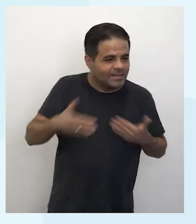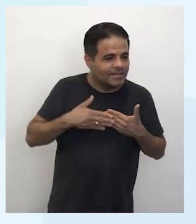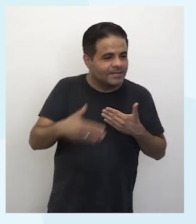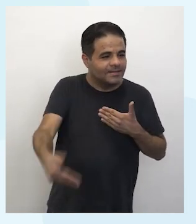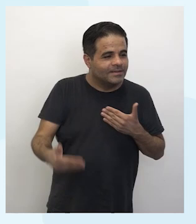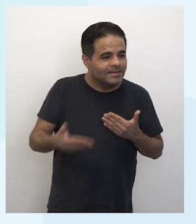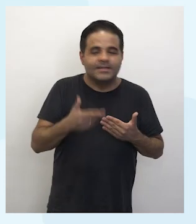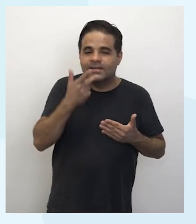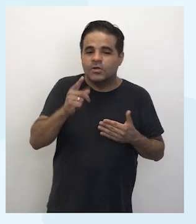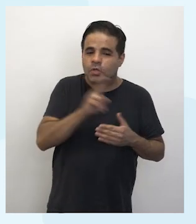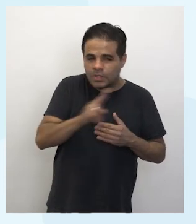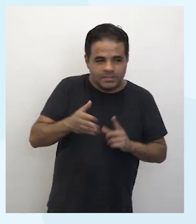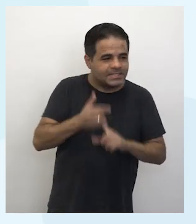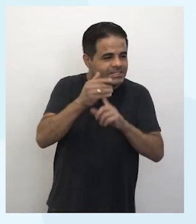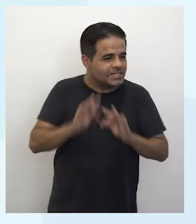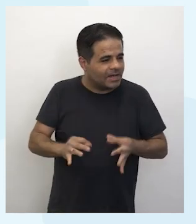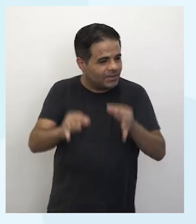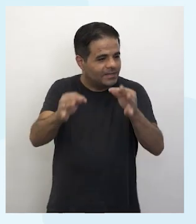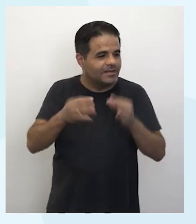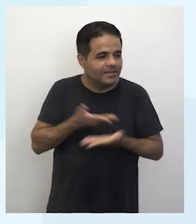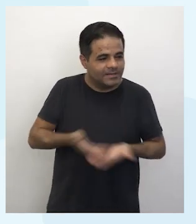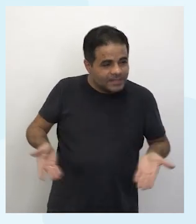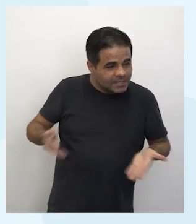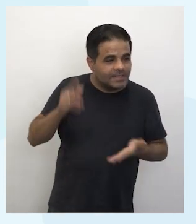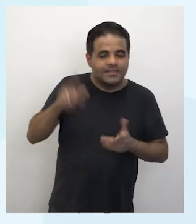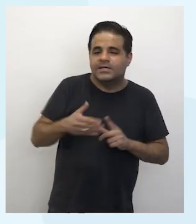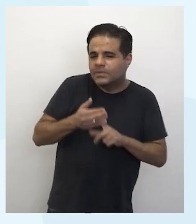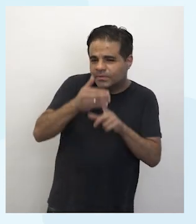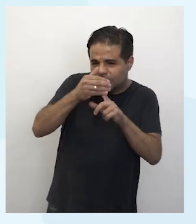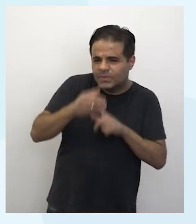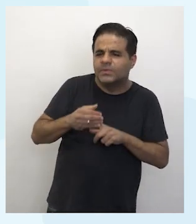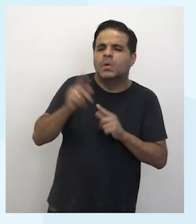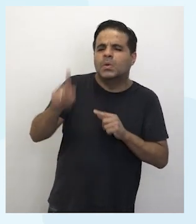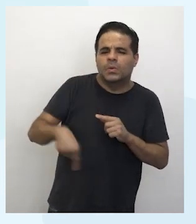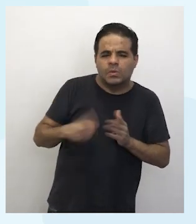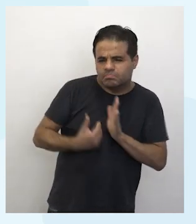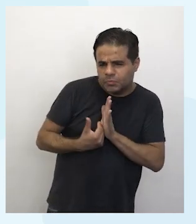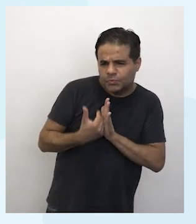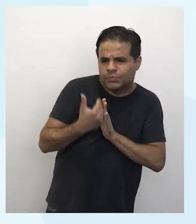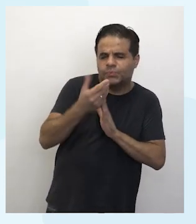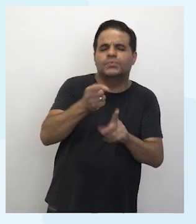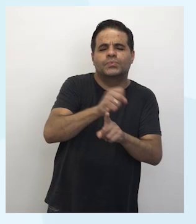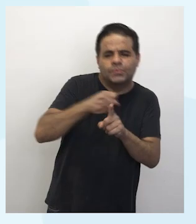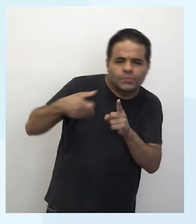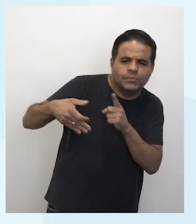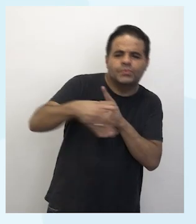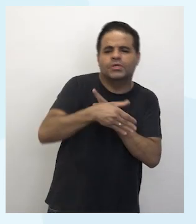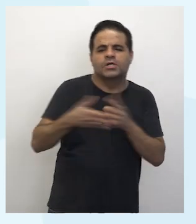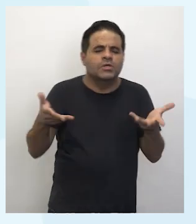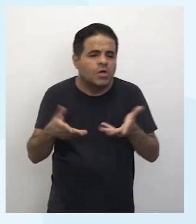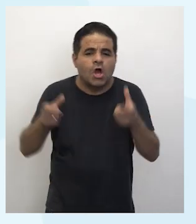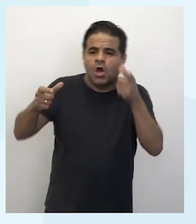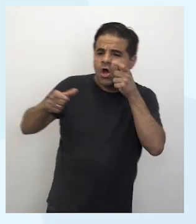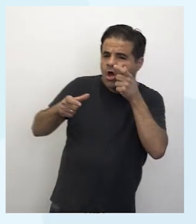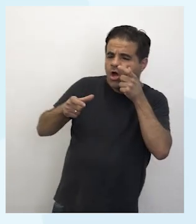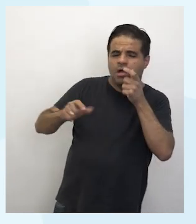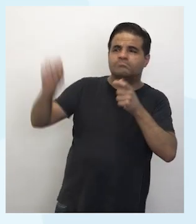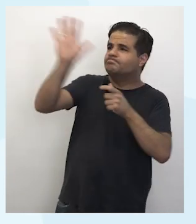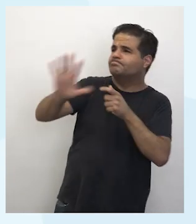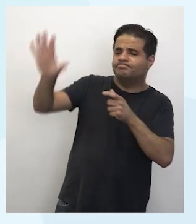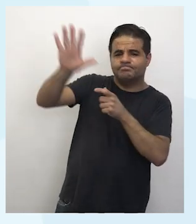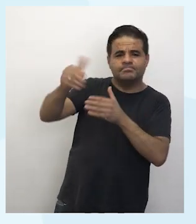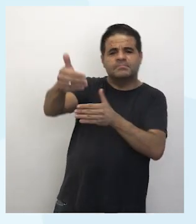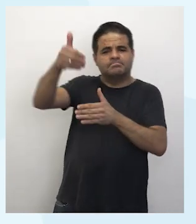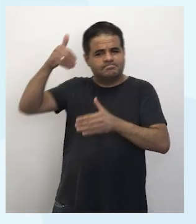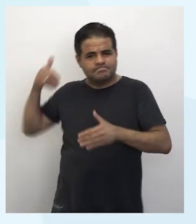pensar no desenvolvimento tecnológico, científico, a demanda de energia elétrica ela é crescente na atual sociedade, né? Olha essa própria imagem aí no fundo,